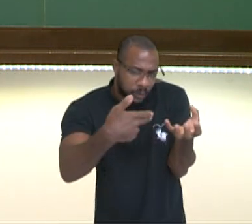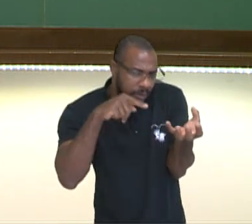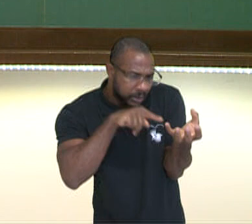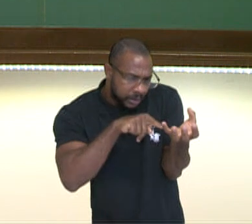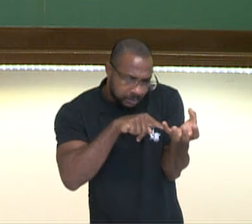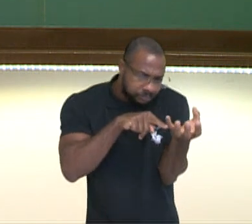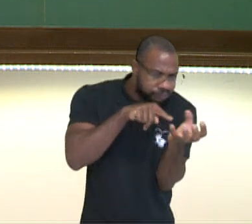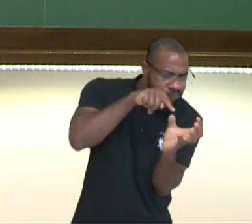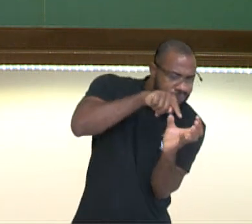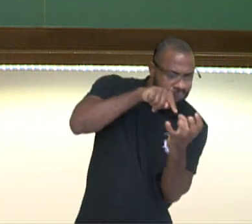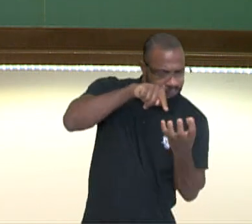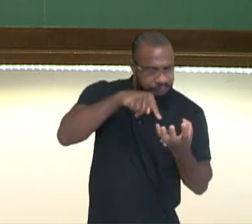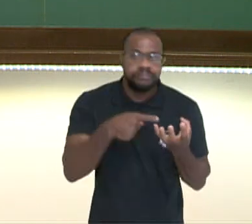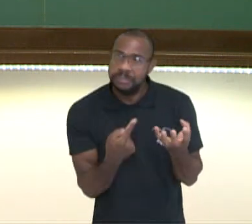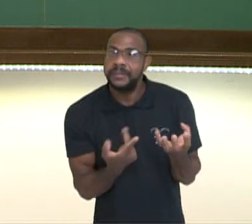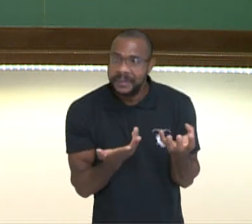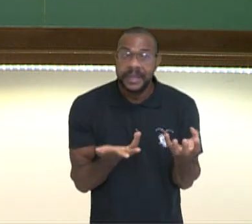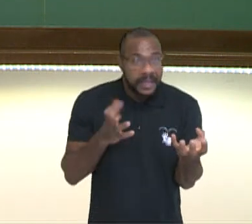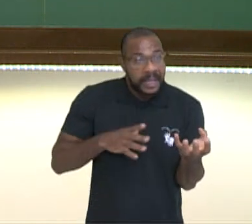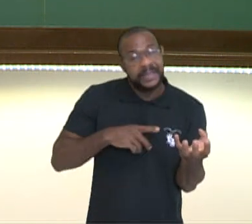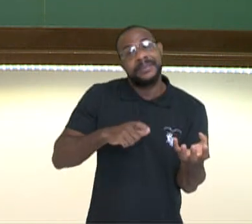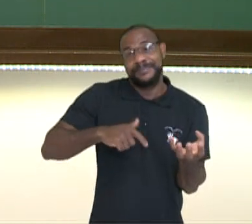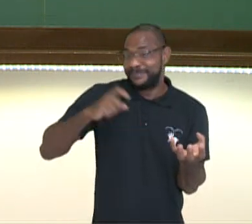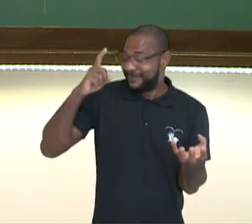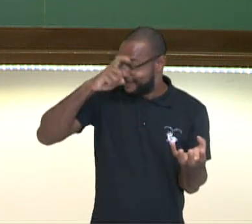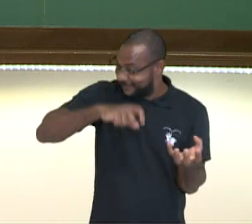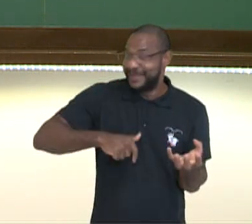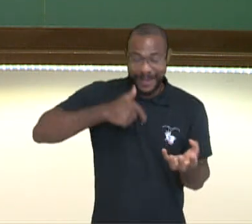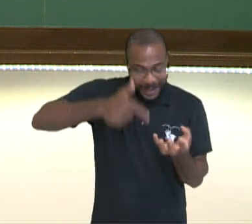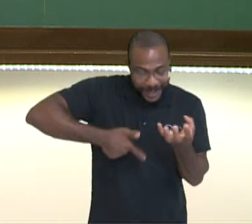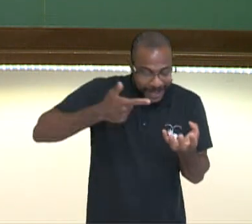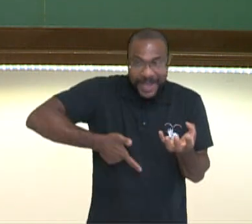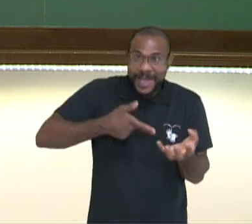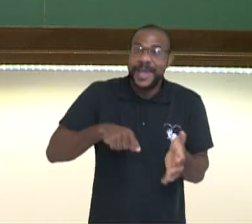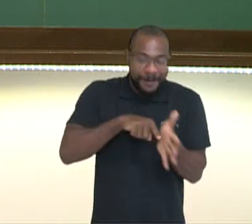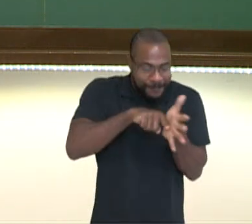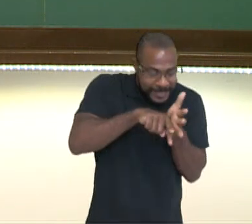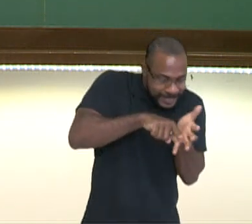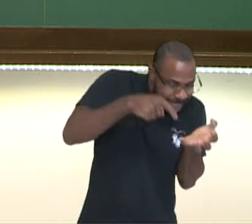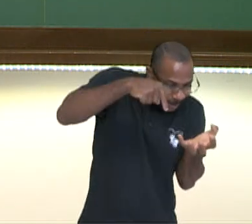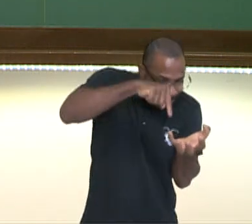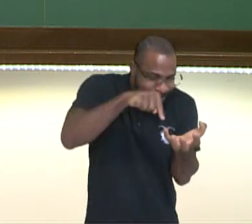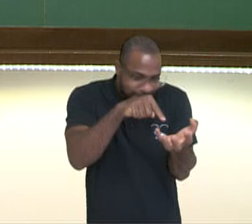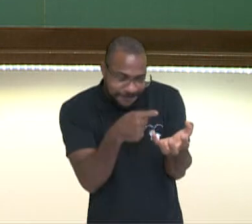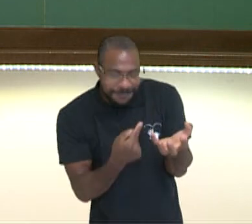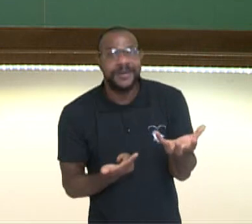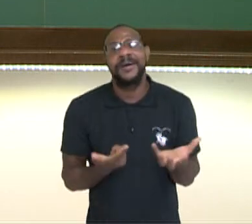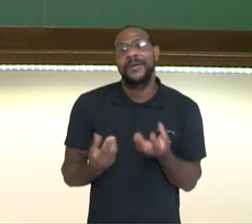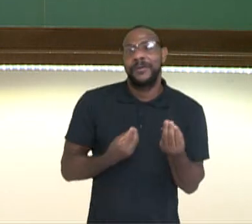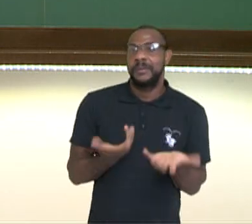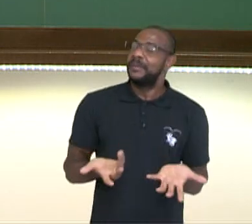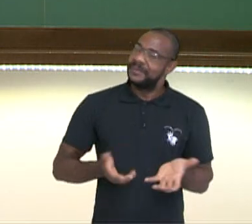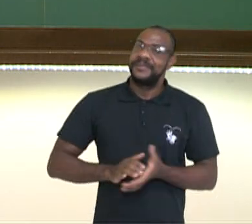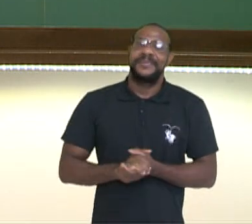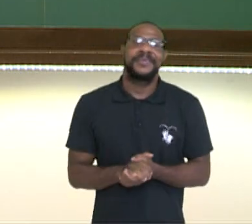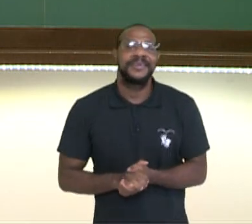item. E isso seria um trabalho muito difícil, ou pelo menos de áreas específicas, por exemplo, como profissionais que vão se dedicar a